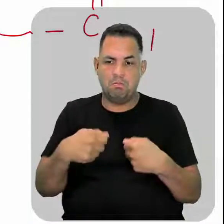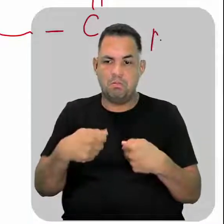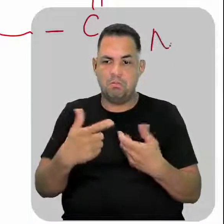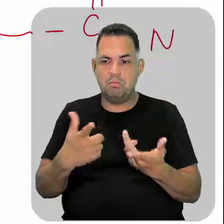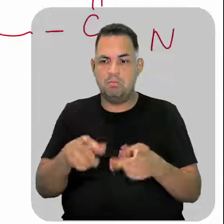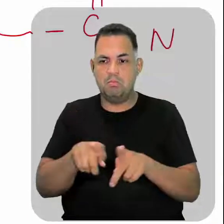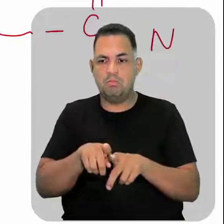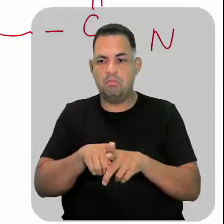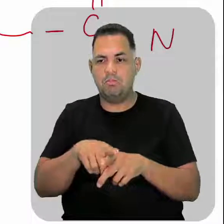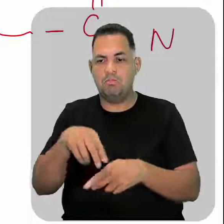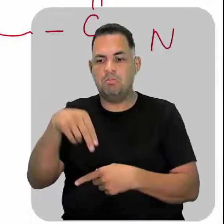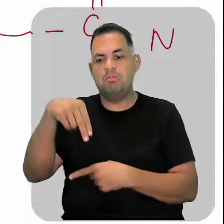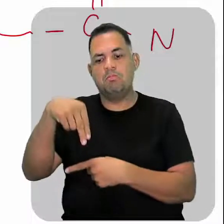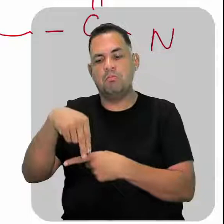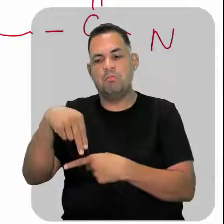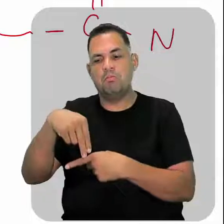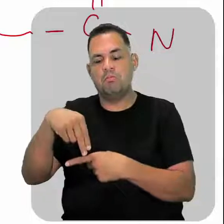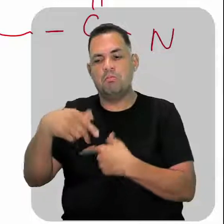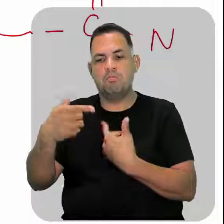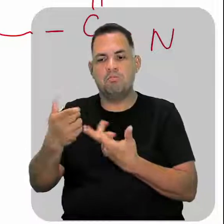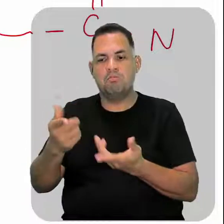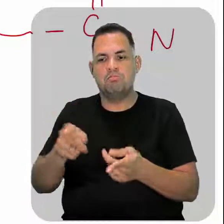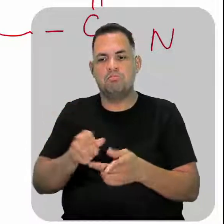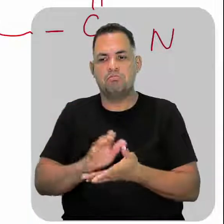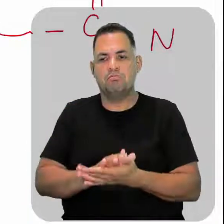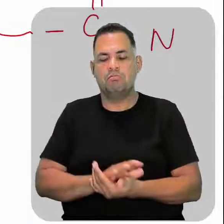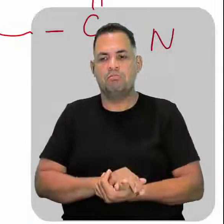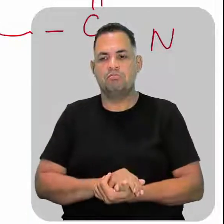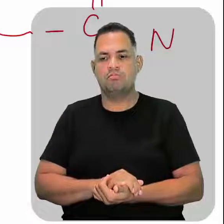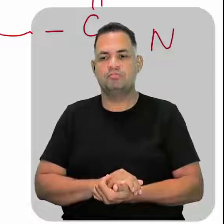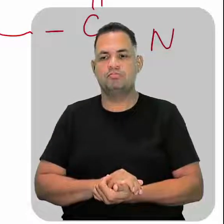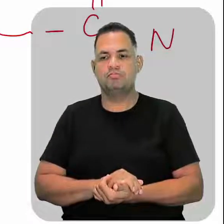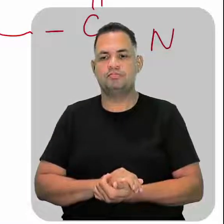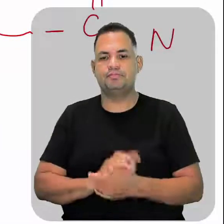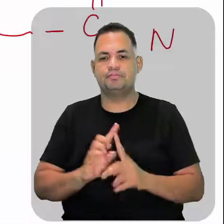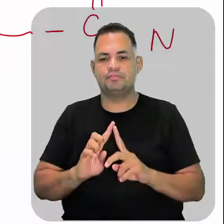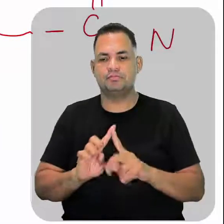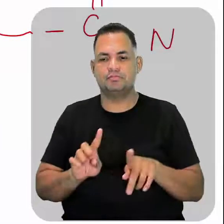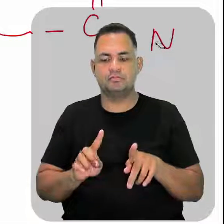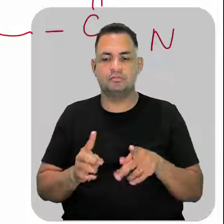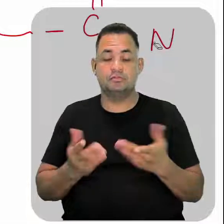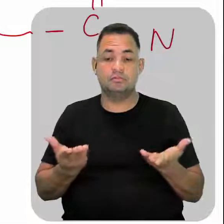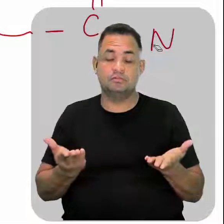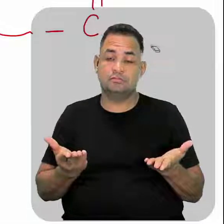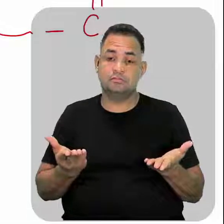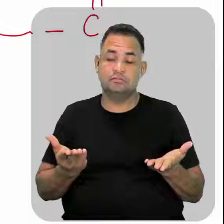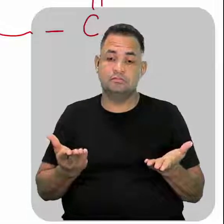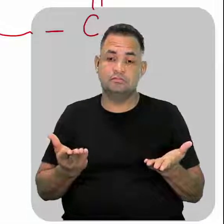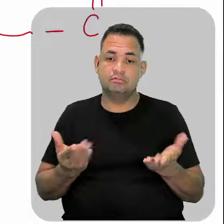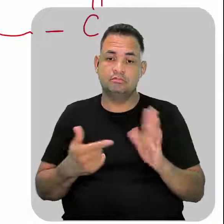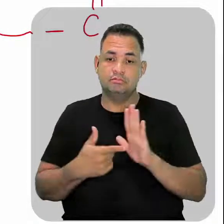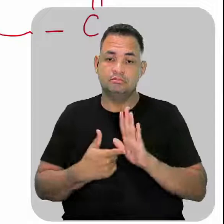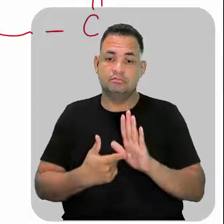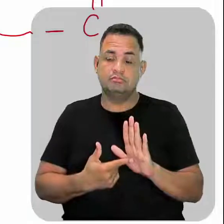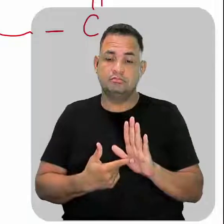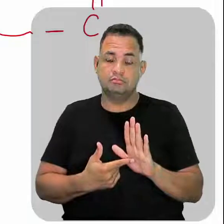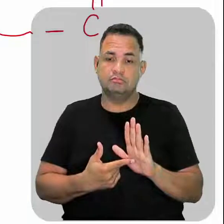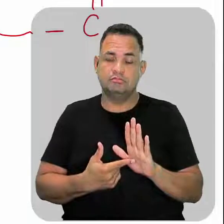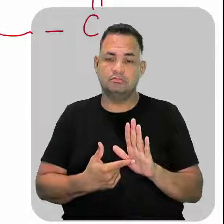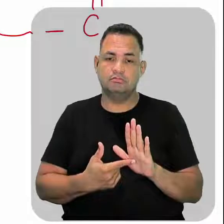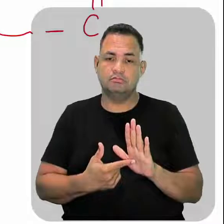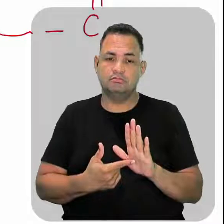tenho aqui nitrogênio ou situações diferentes. Mas, enfim, essa